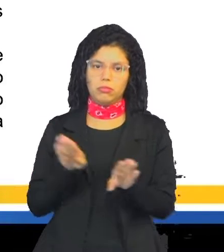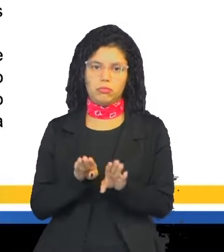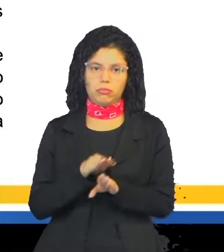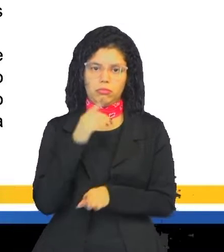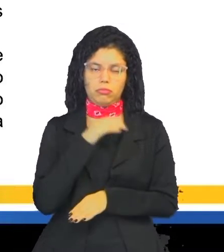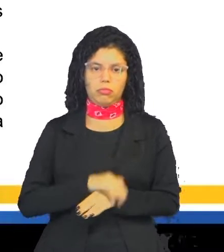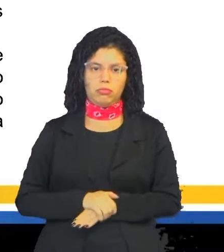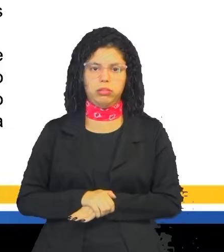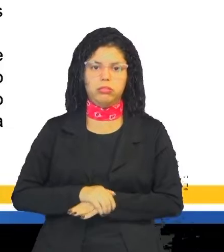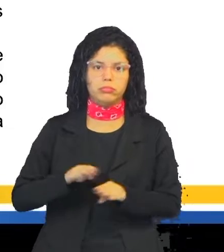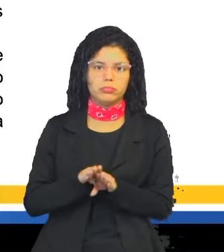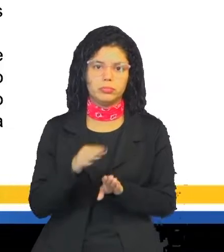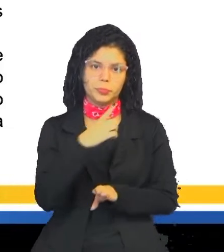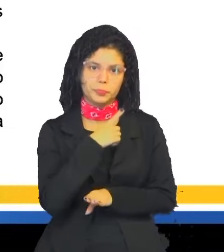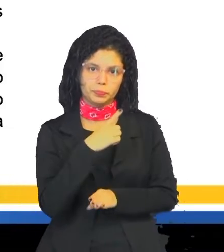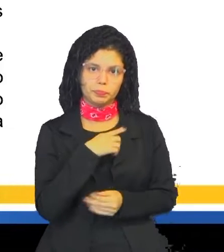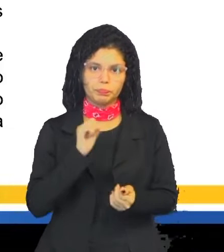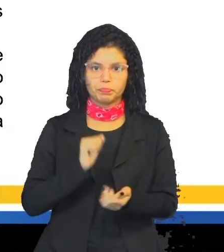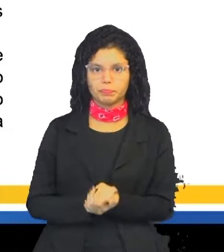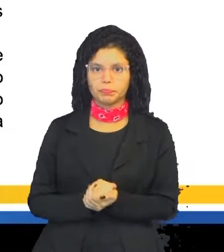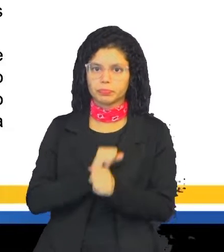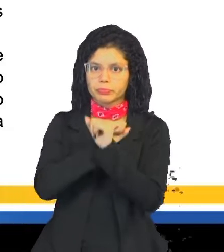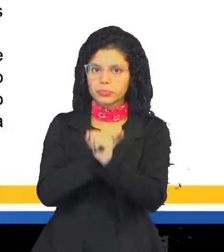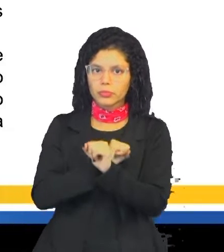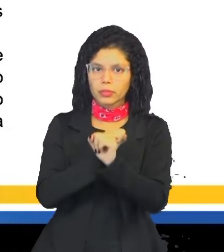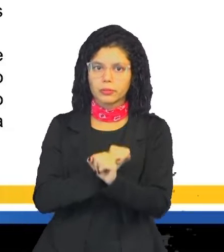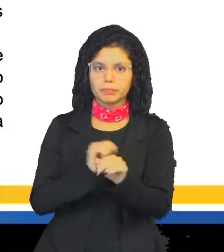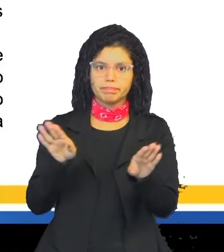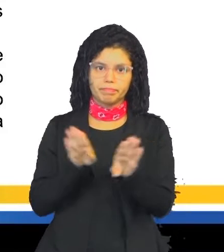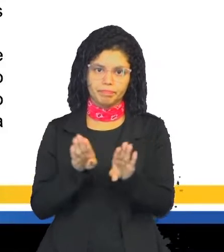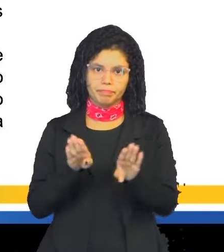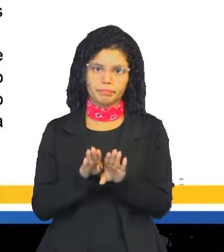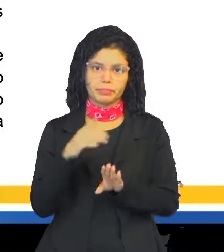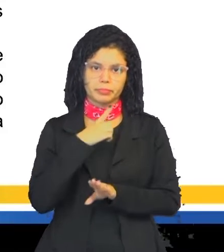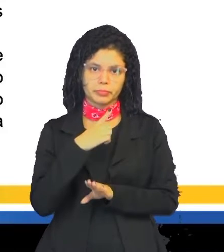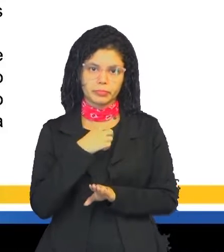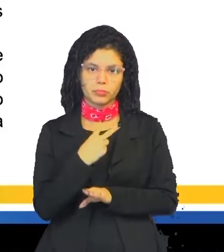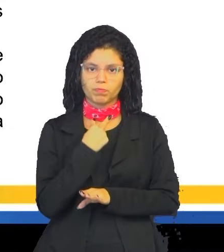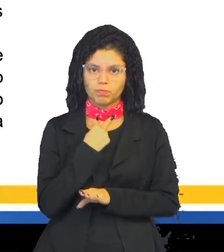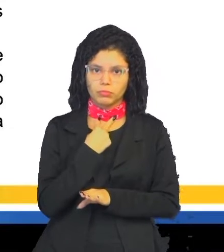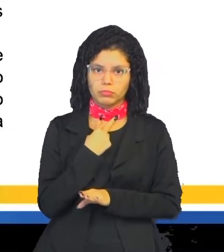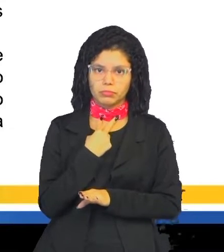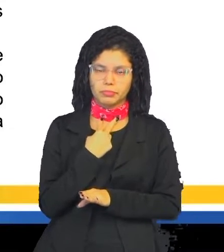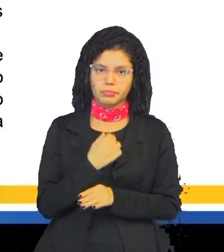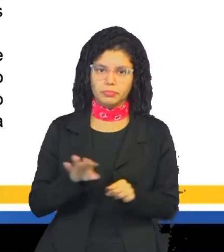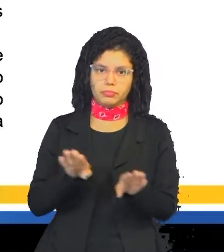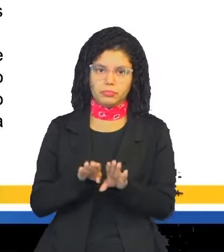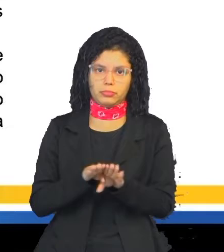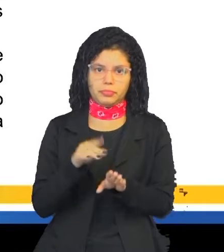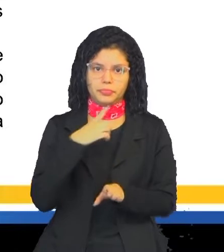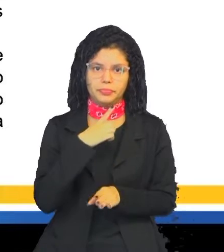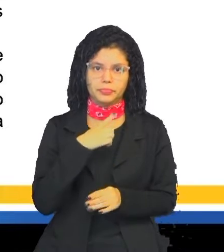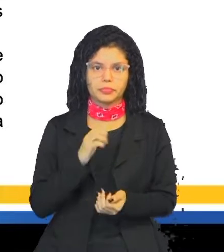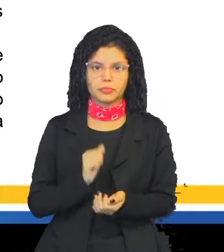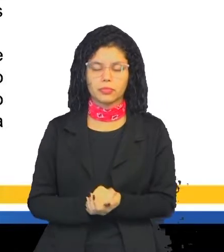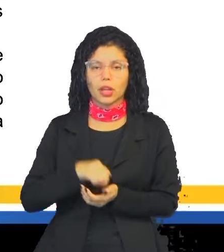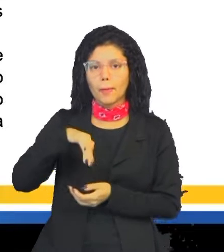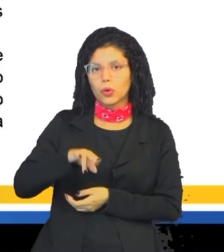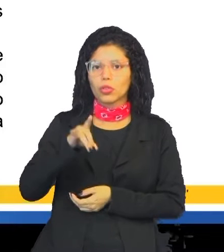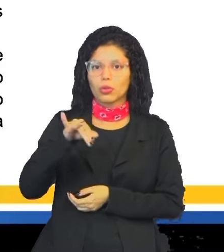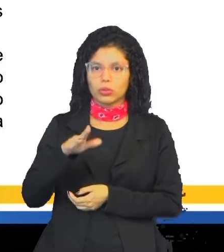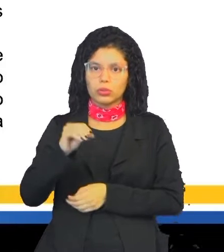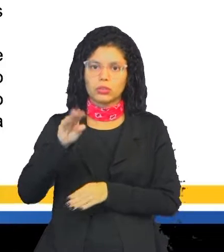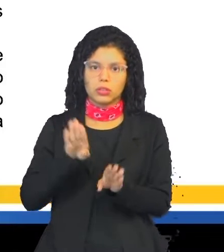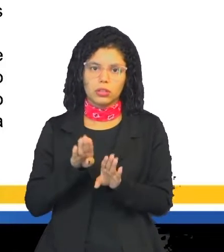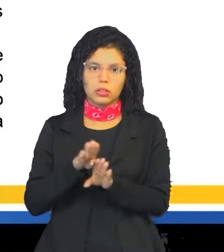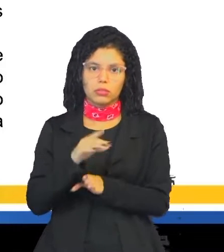sociedade, e esses escravos, eles vinham para ocupar, esse trabalho nas roças, a questão da monocultura, a gente